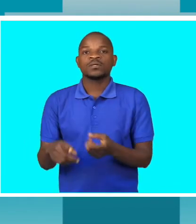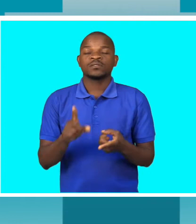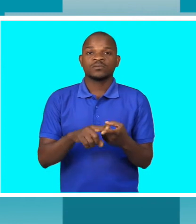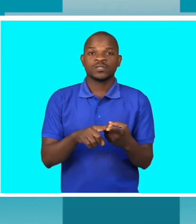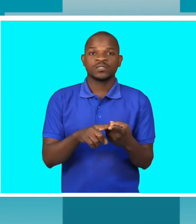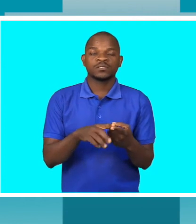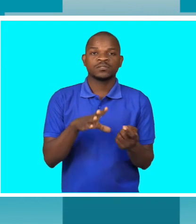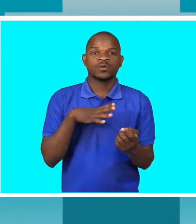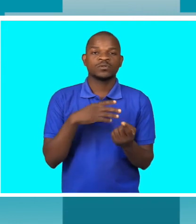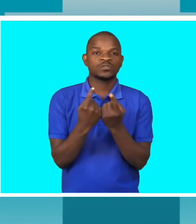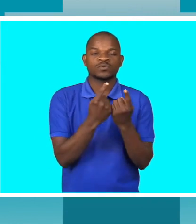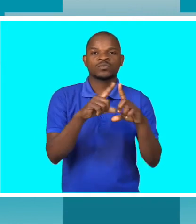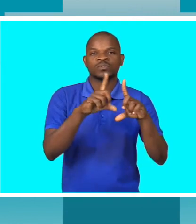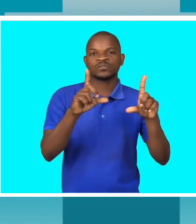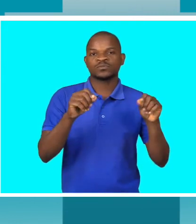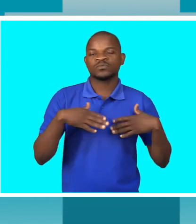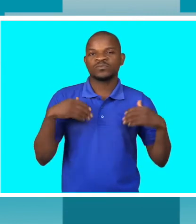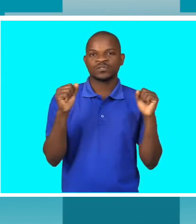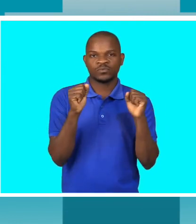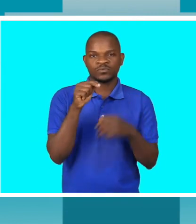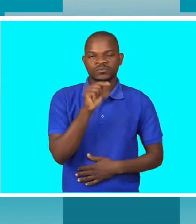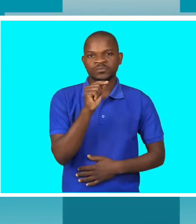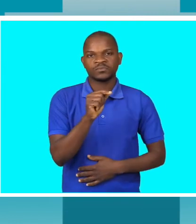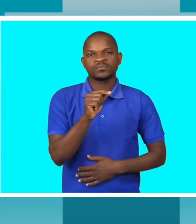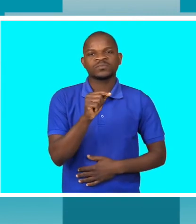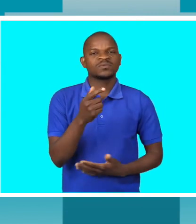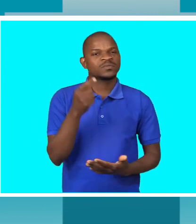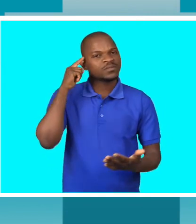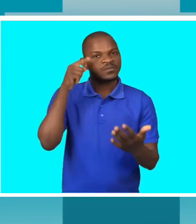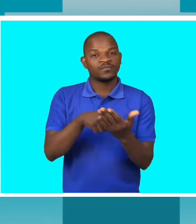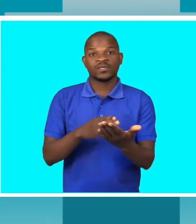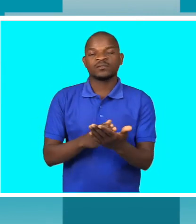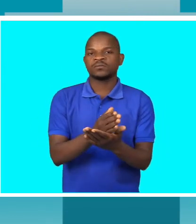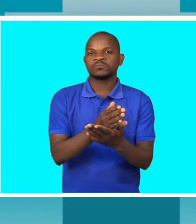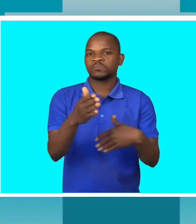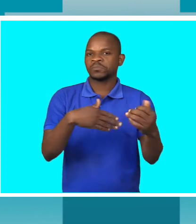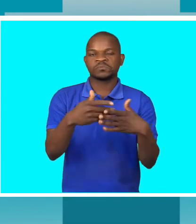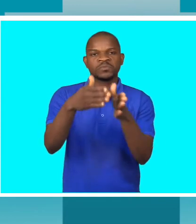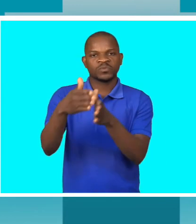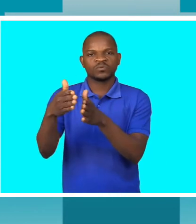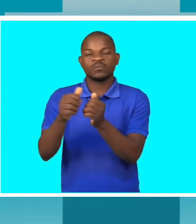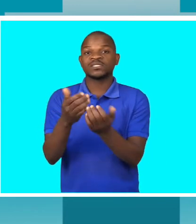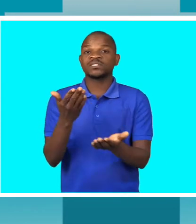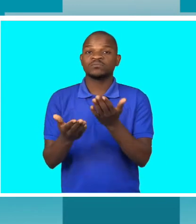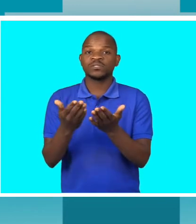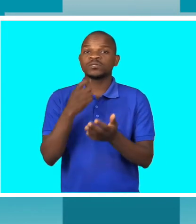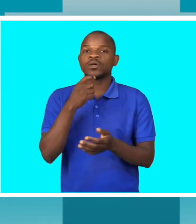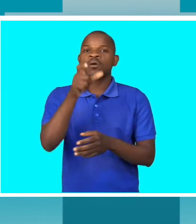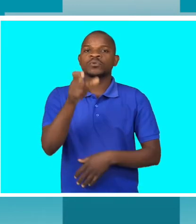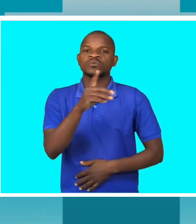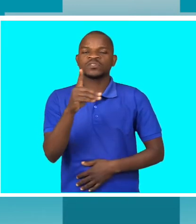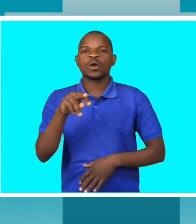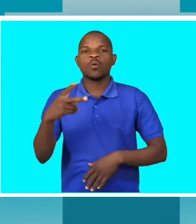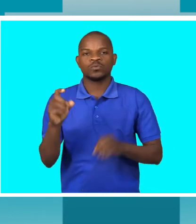atitude esses reclusos podem ter perante aos serviços